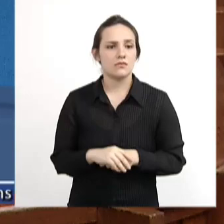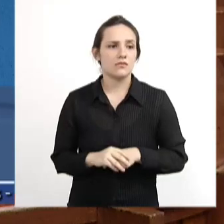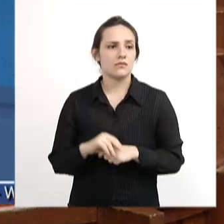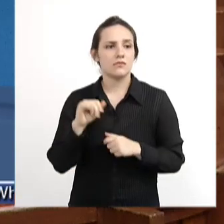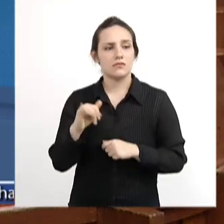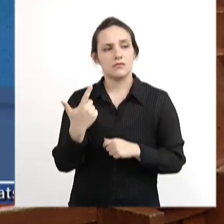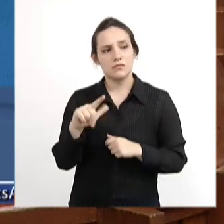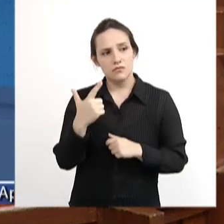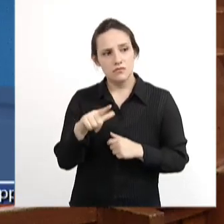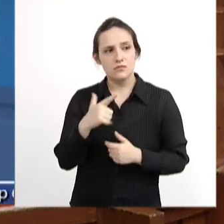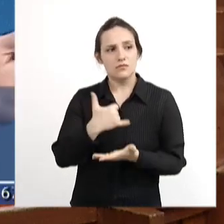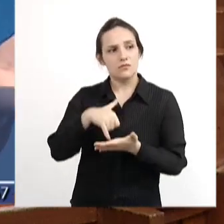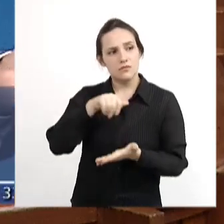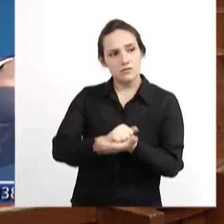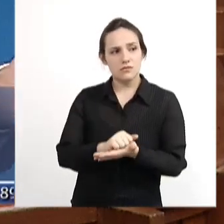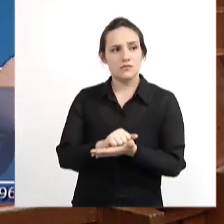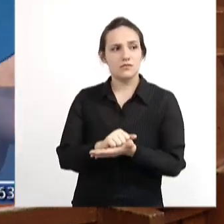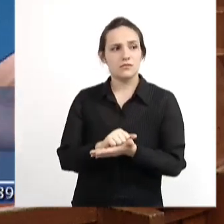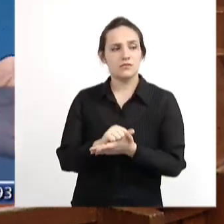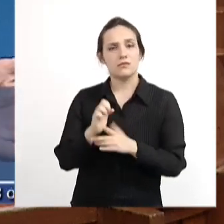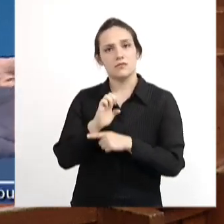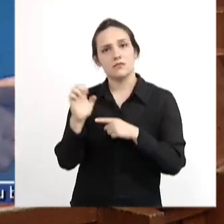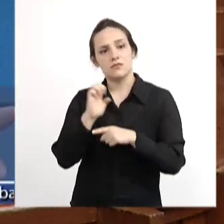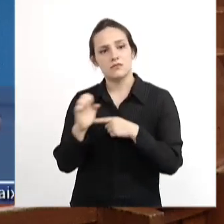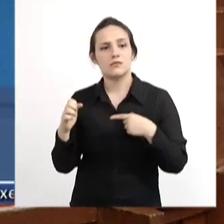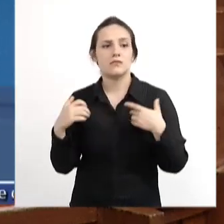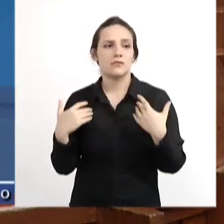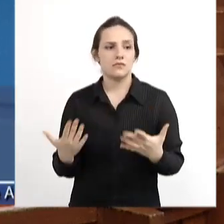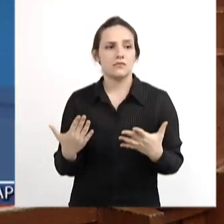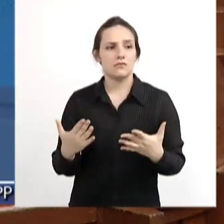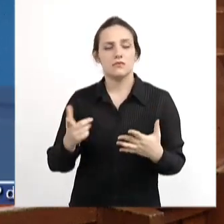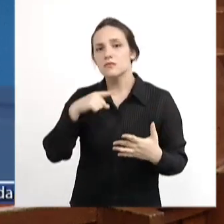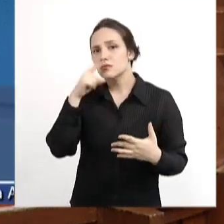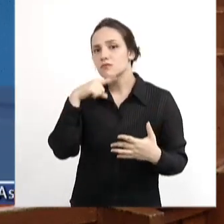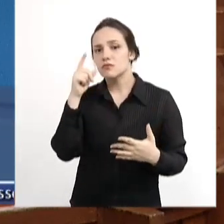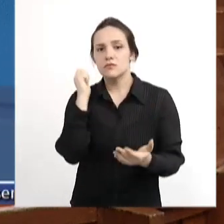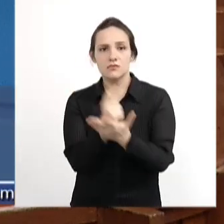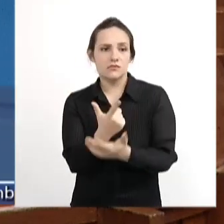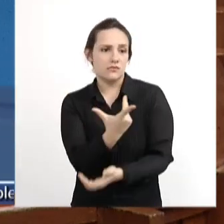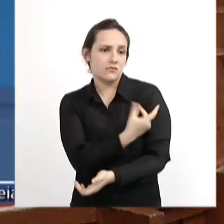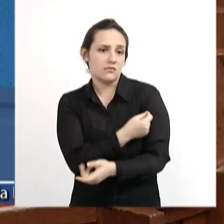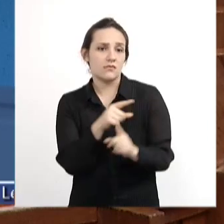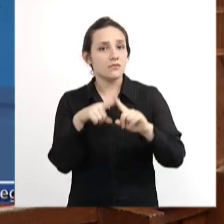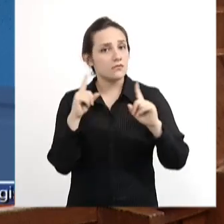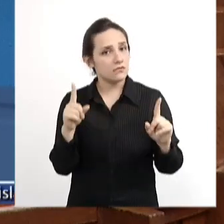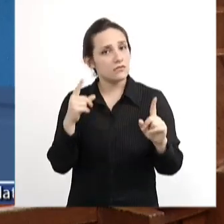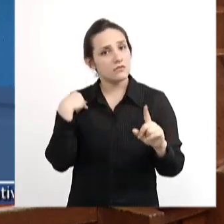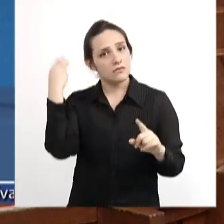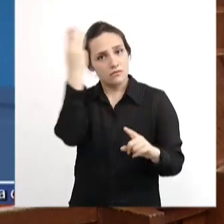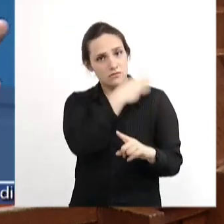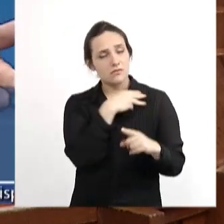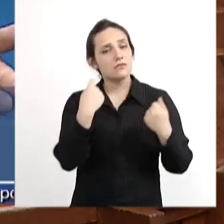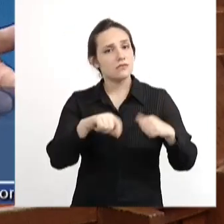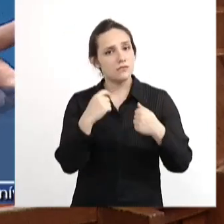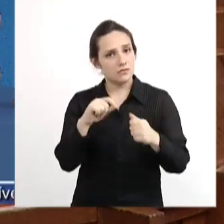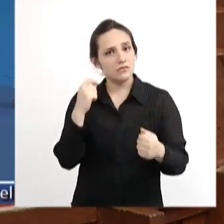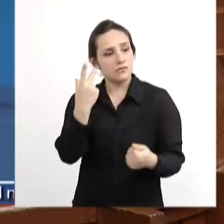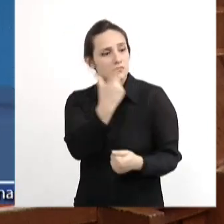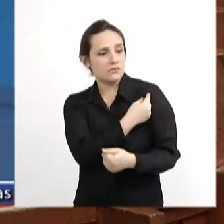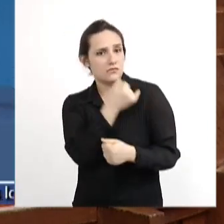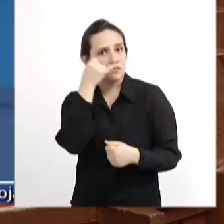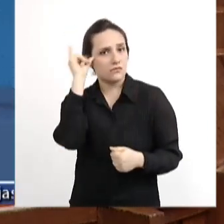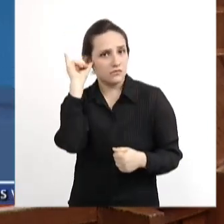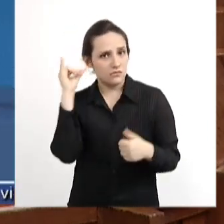a inscrição estadual não tem como adquirir a vacina, e em maio tem que vacinar o rebanho bovino. Então o produtor rural